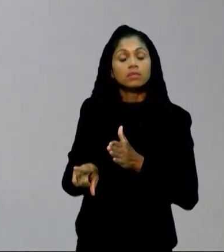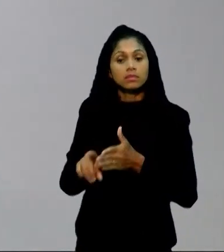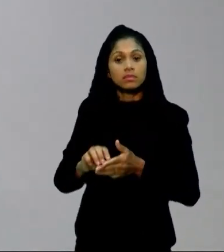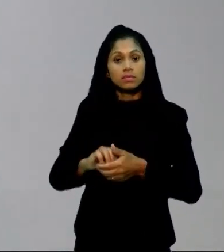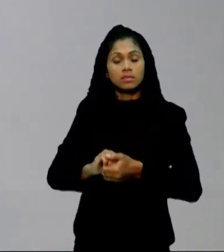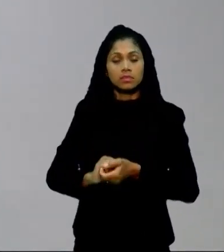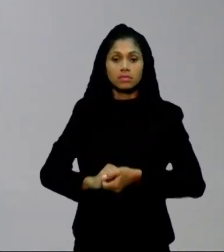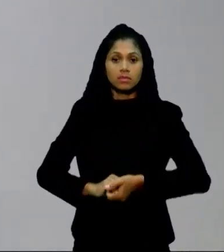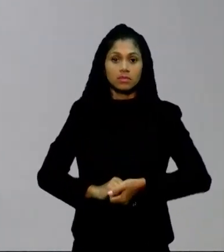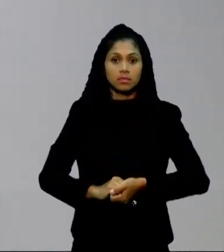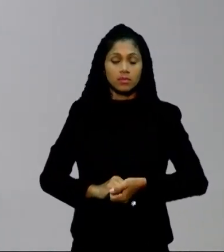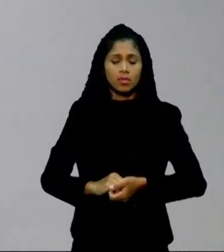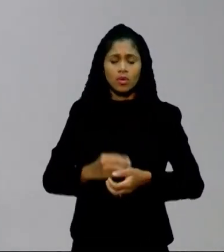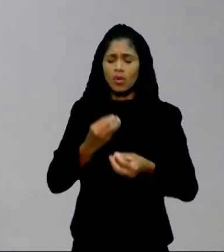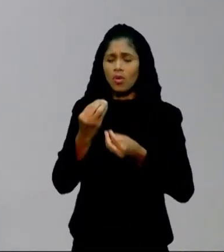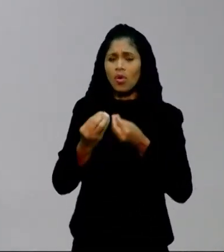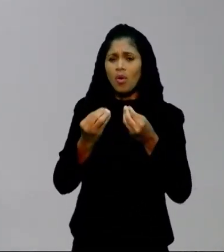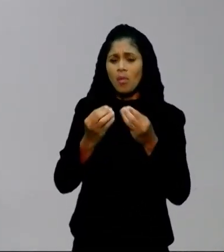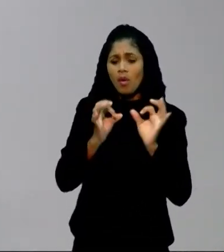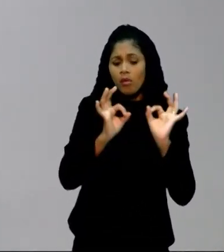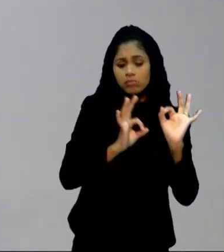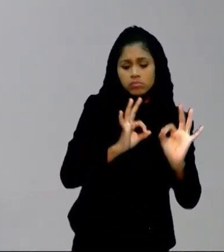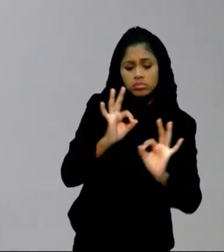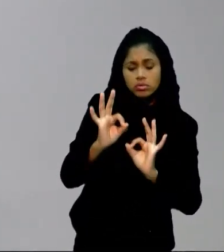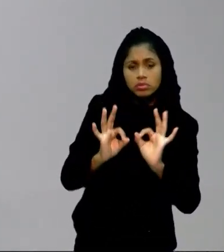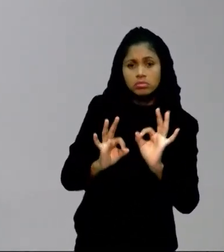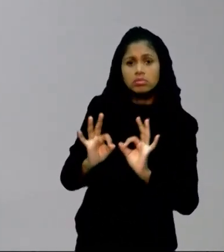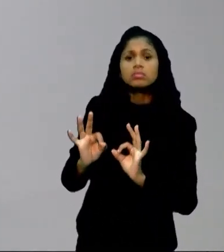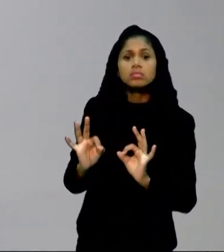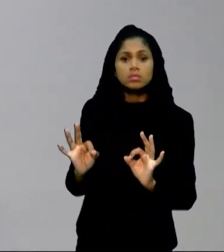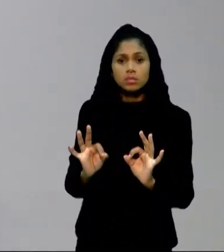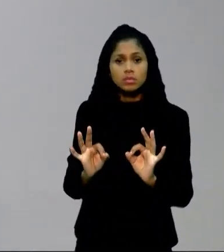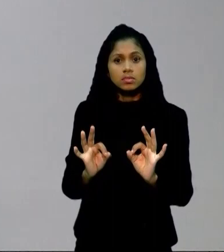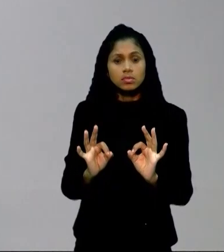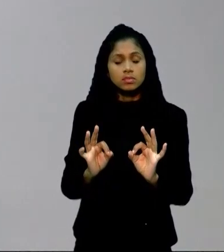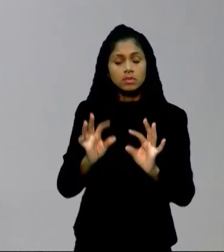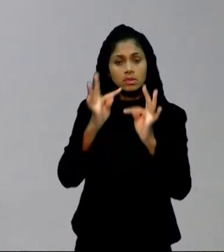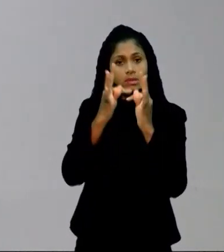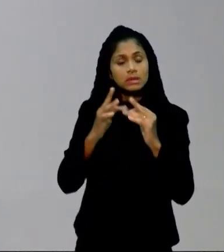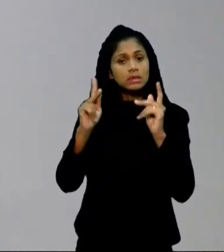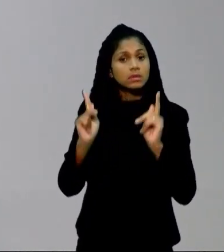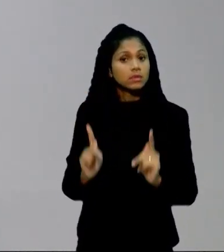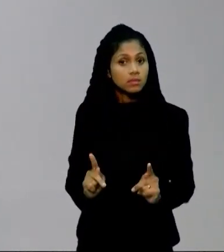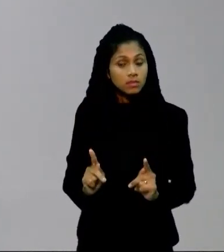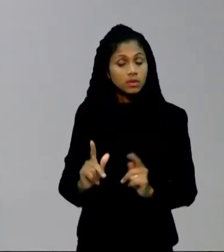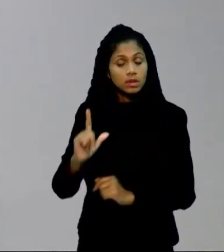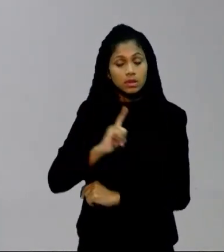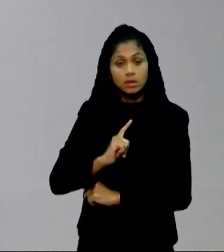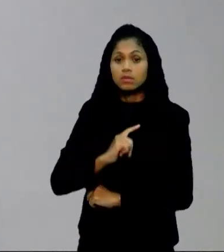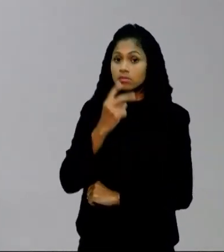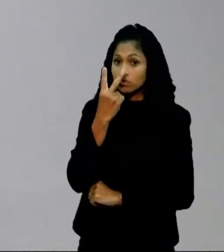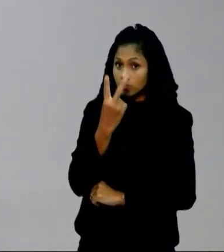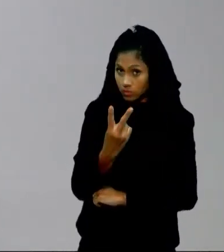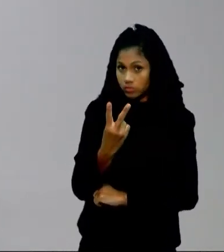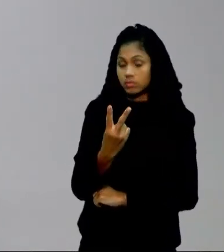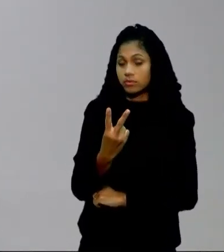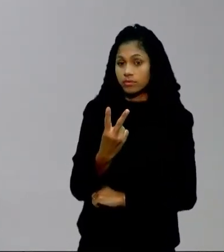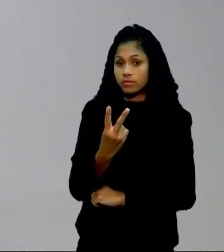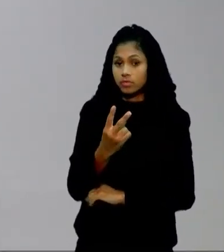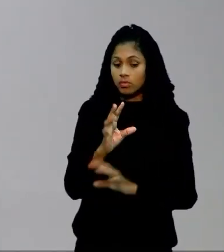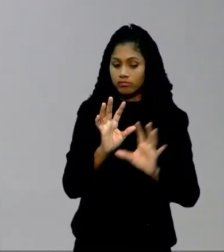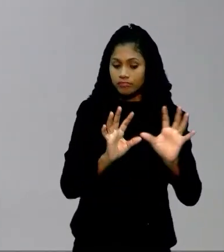outra. De que forma é organizada a nossa tabela periódica convencional? Então, tem duas formazinhas. Uma são